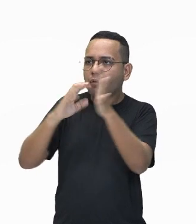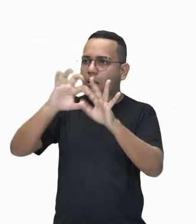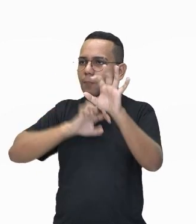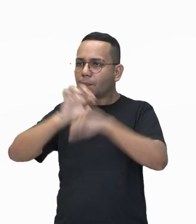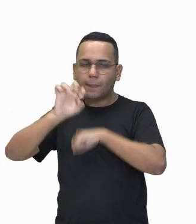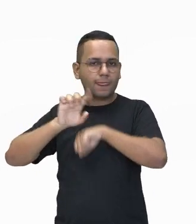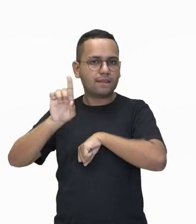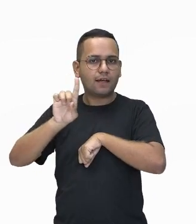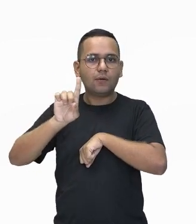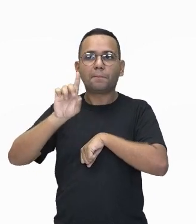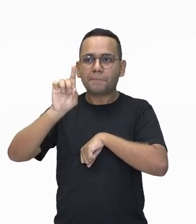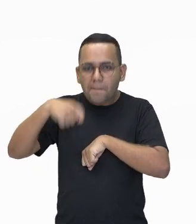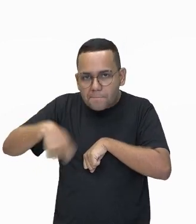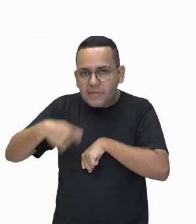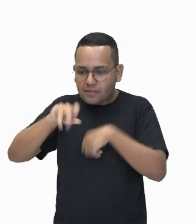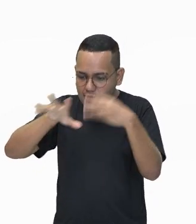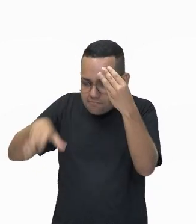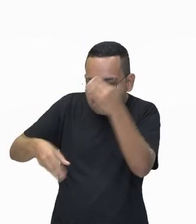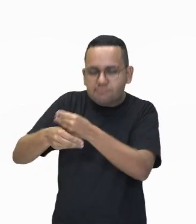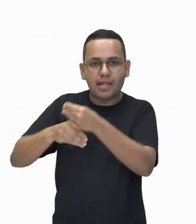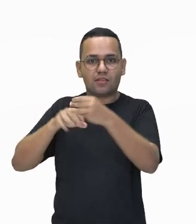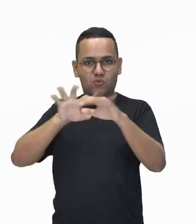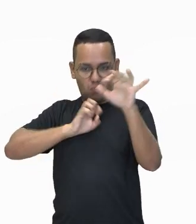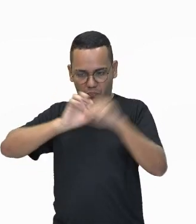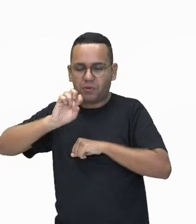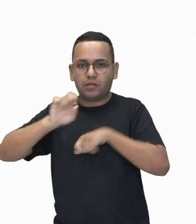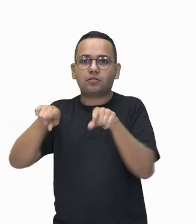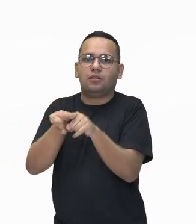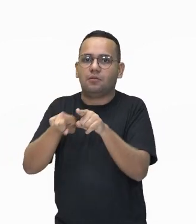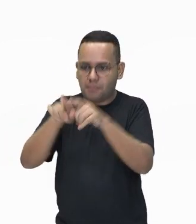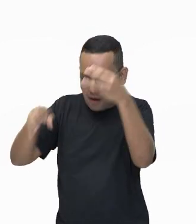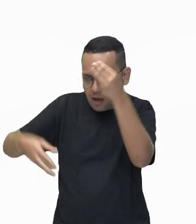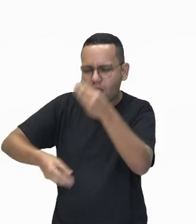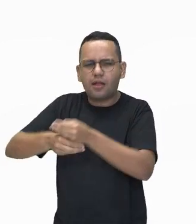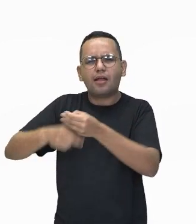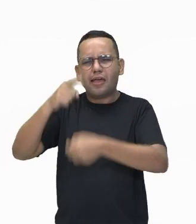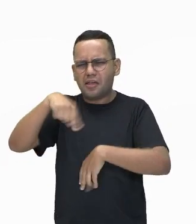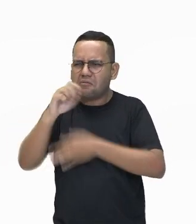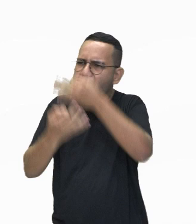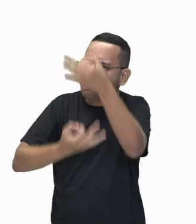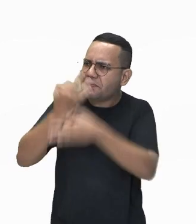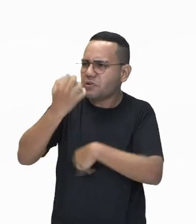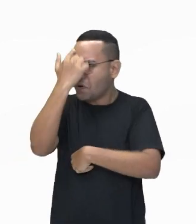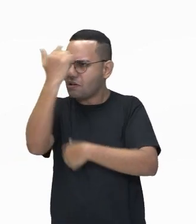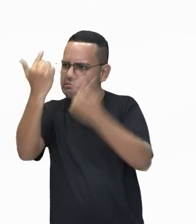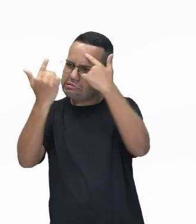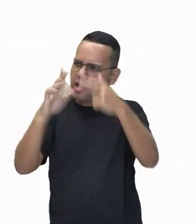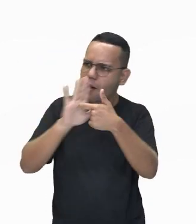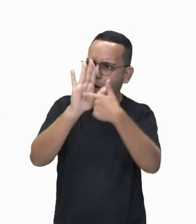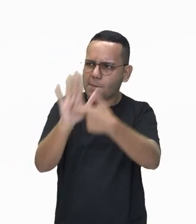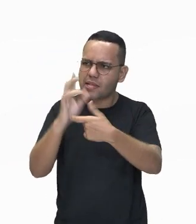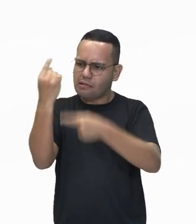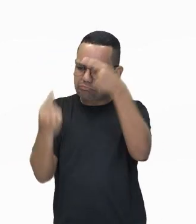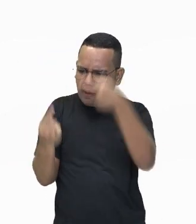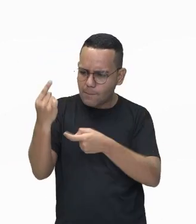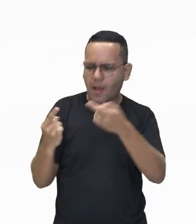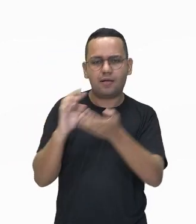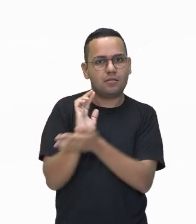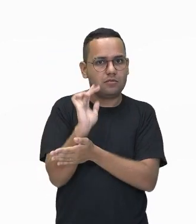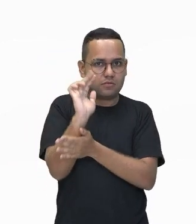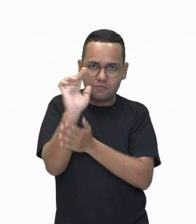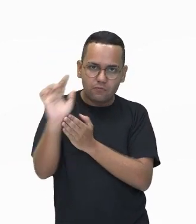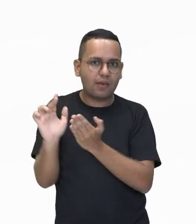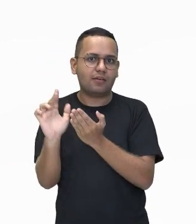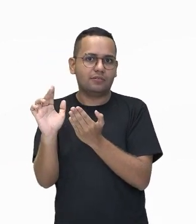agrega pesquisa, informações, expõe ideias, debate, ele cria. Então, olha a